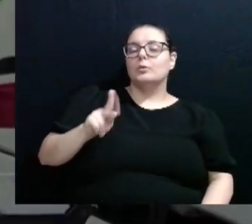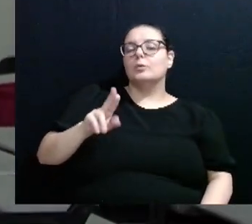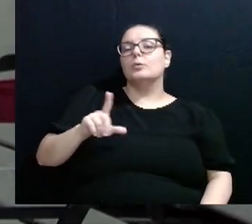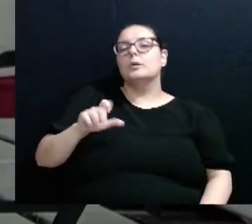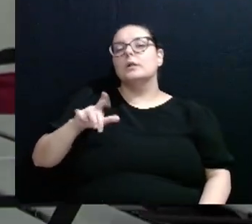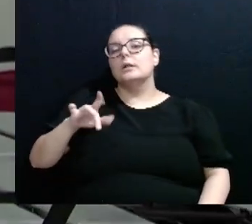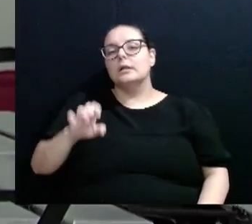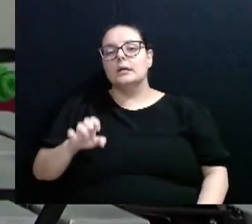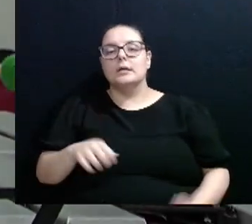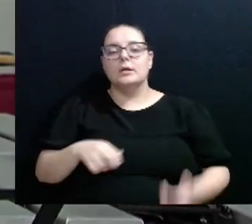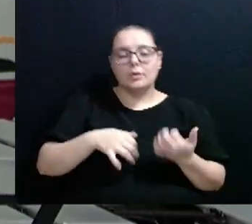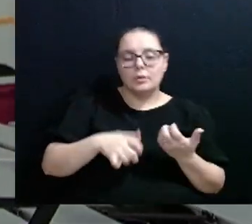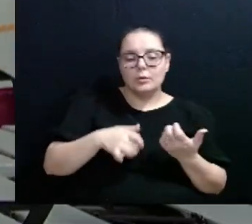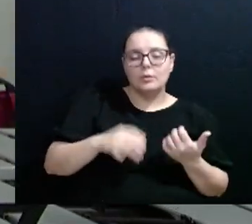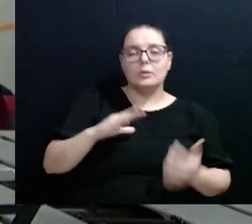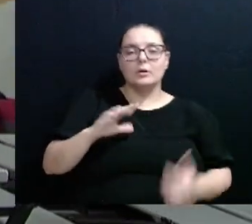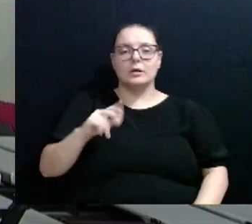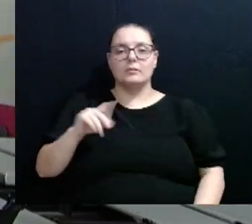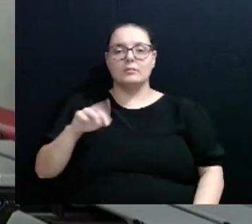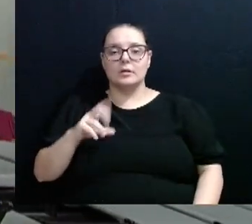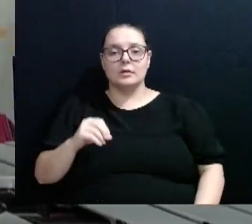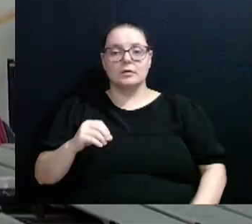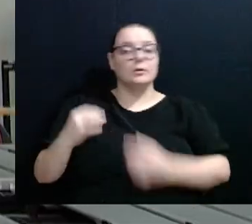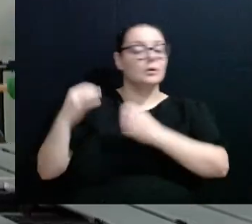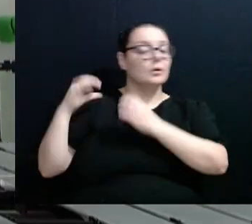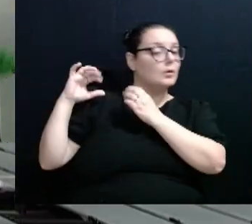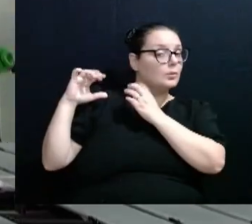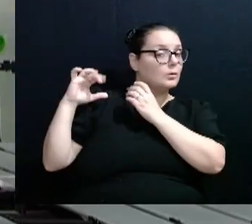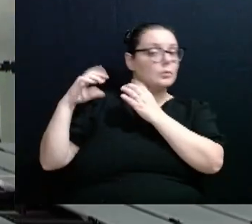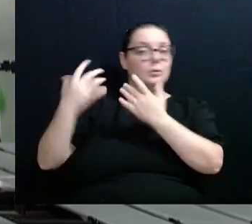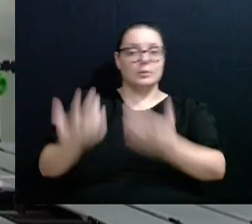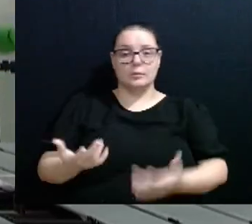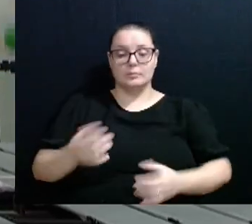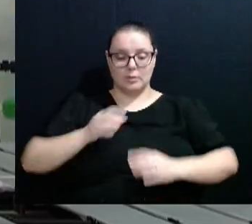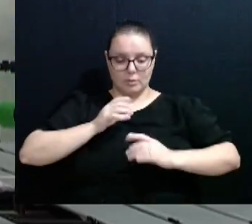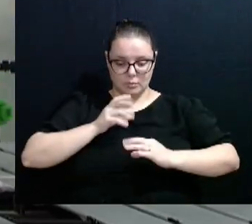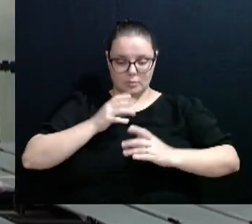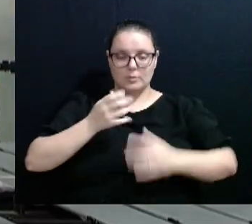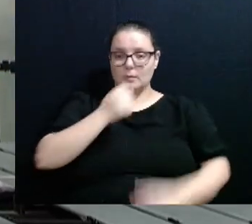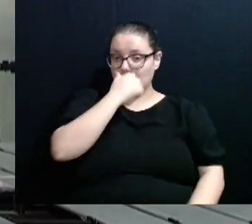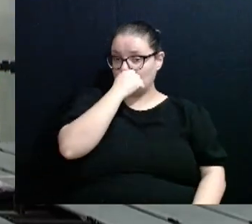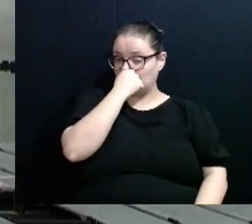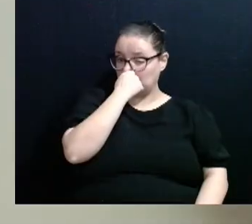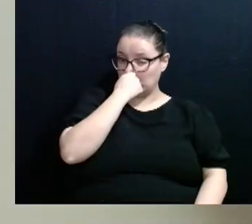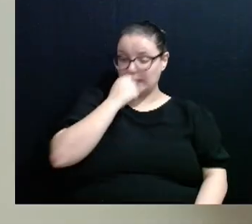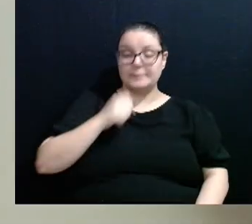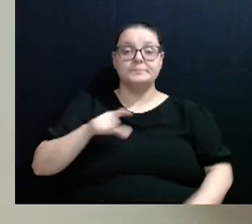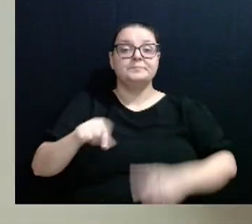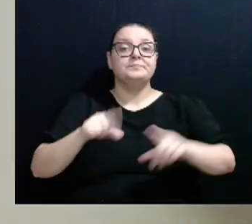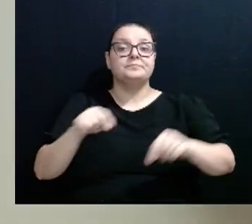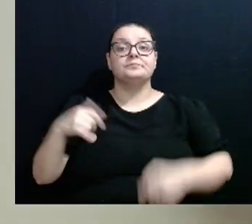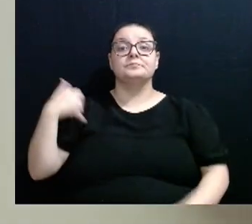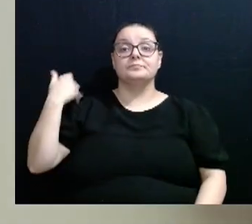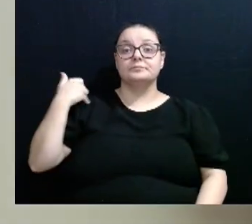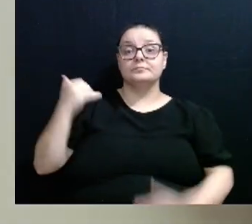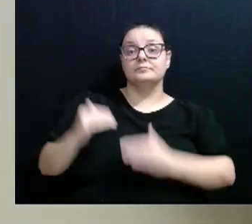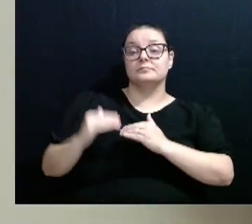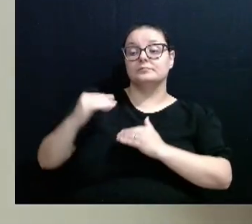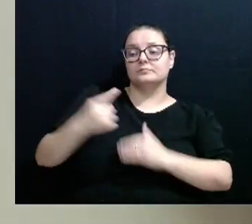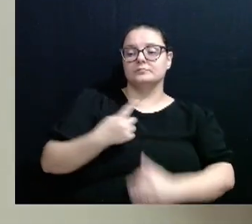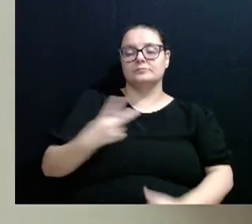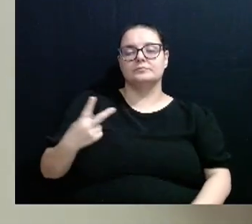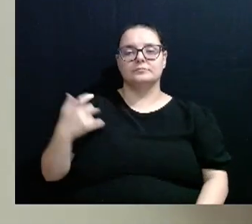flauta doce. Também temos instrumentos que estão destinados aí para a faixa etária acima dos 12 anos, que é